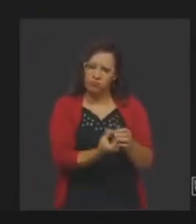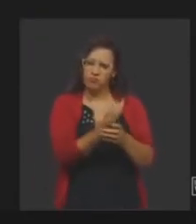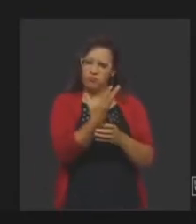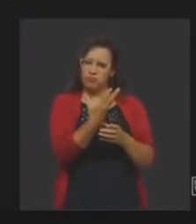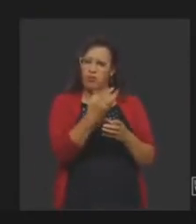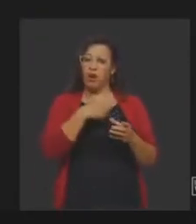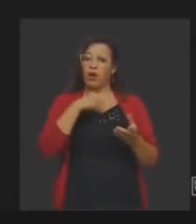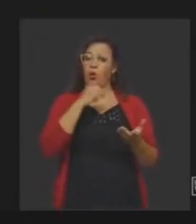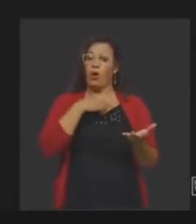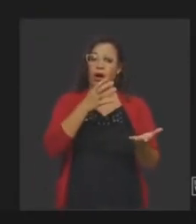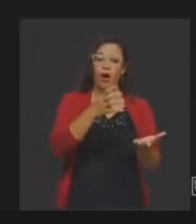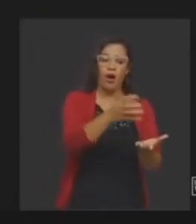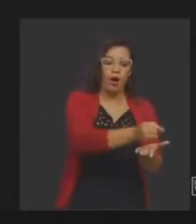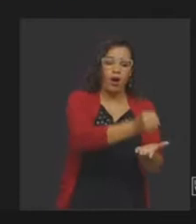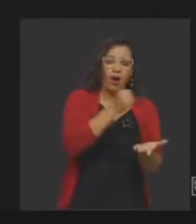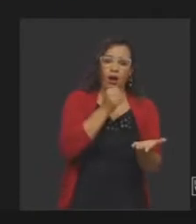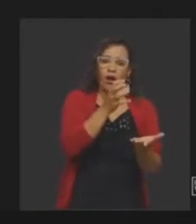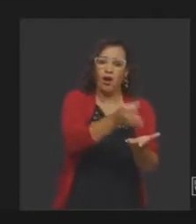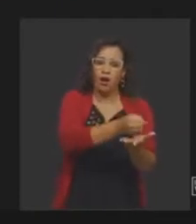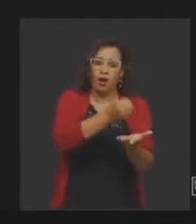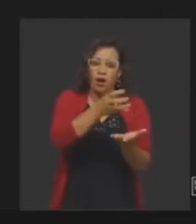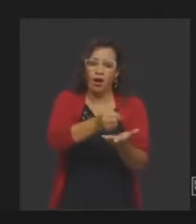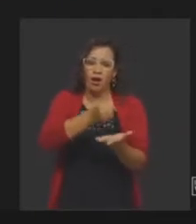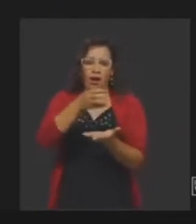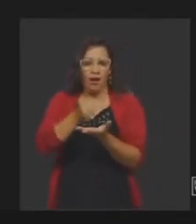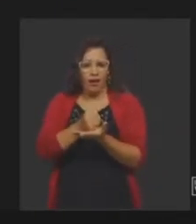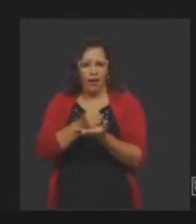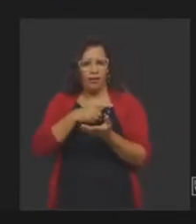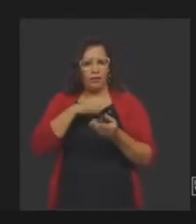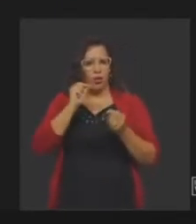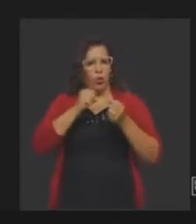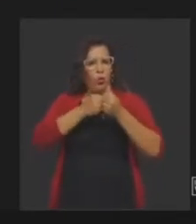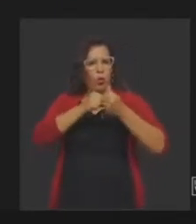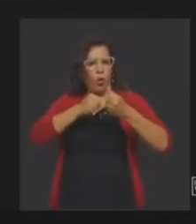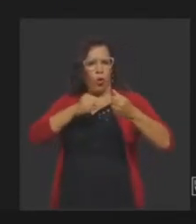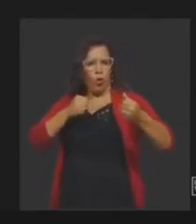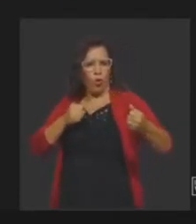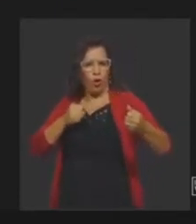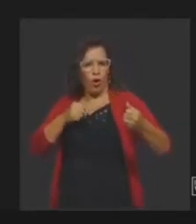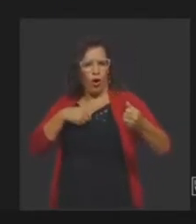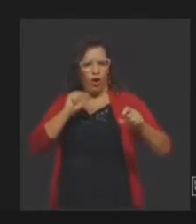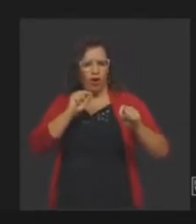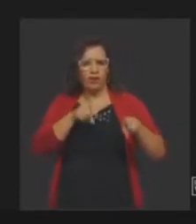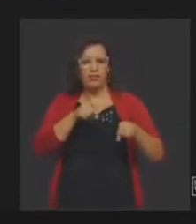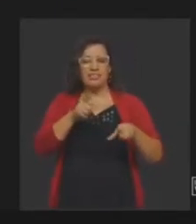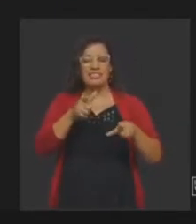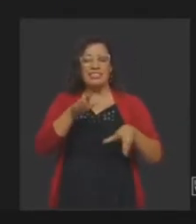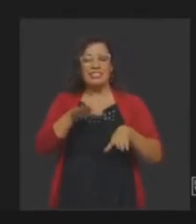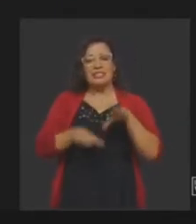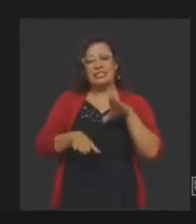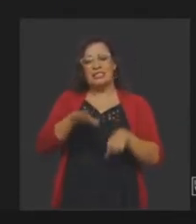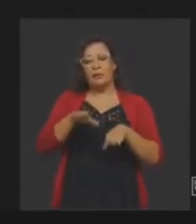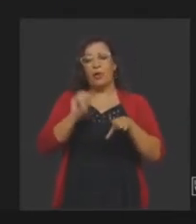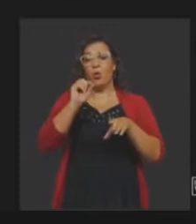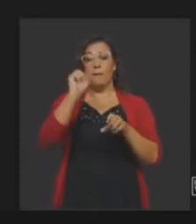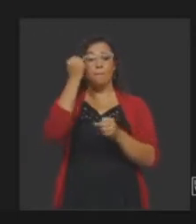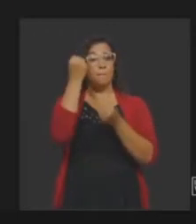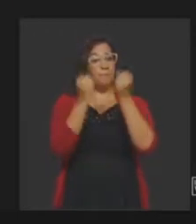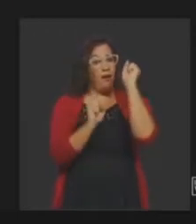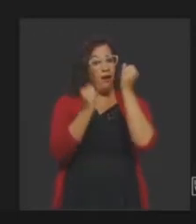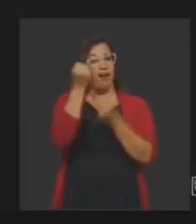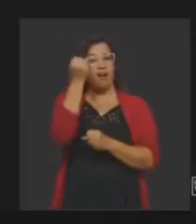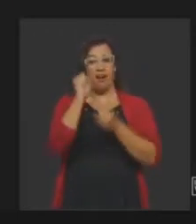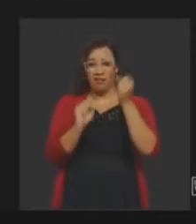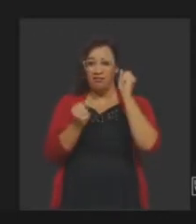colheita do que foi plantado, de grandes lavouras, elas vão depender de diversas máquinas e também